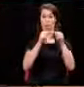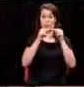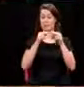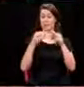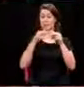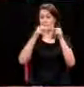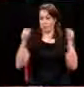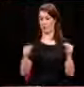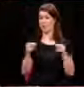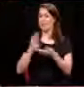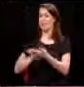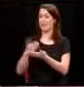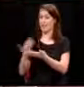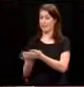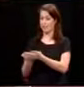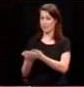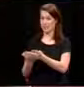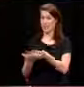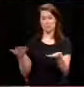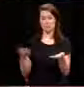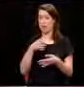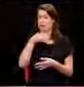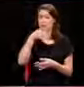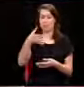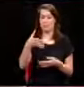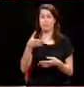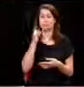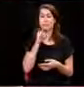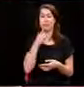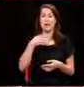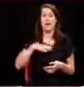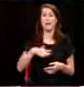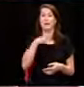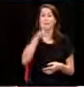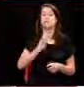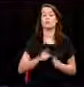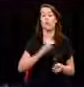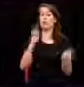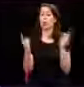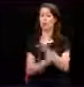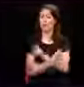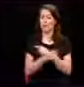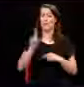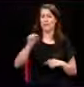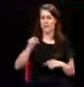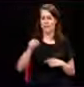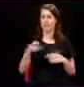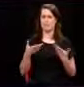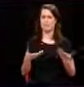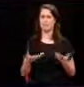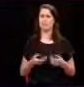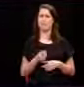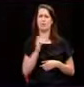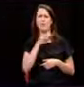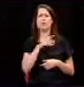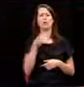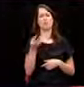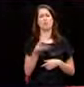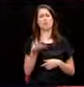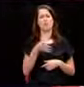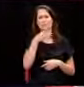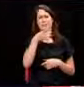o que é o surdo quer dizer e o mesmo ao contrário. Mas se pode dizer que isto é levado a cabo e esta medida inovadora,